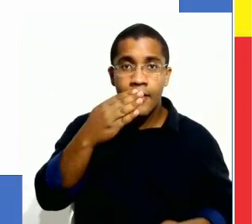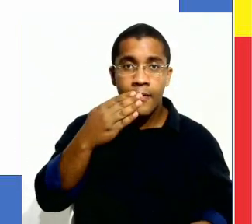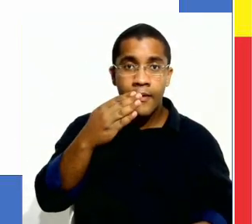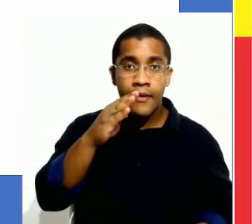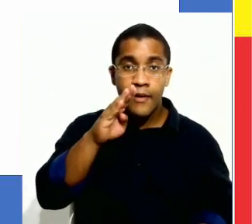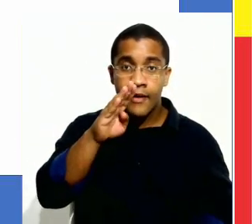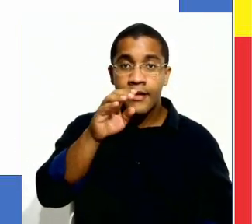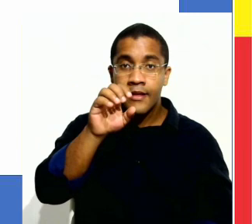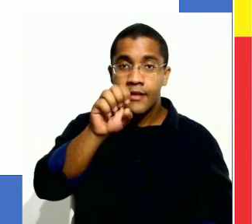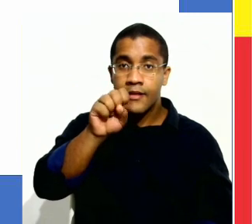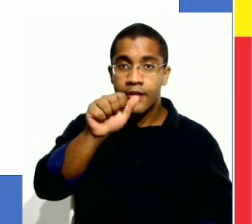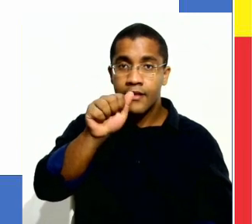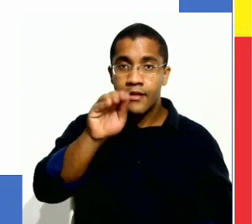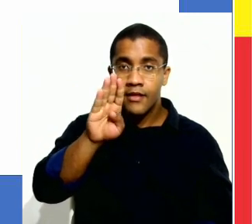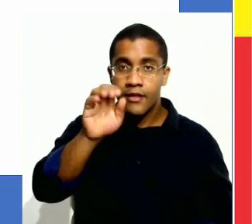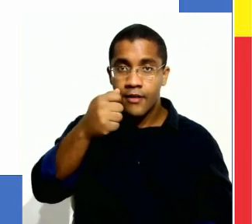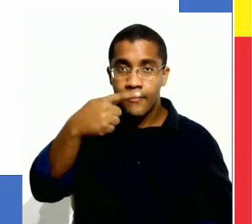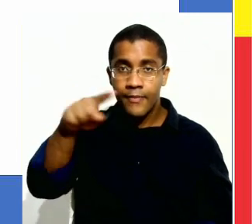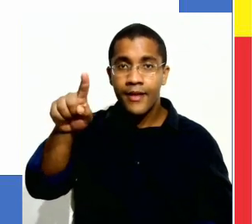um patrimônio